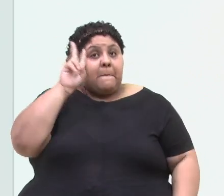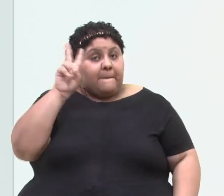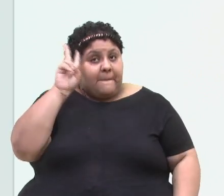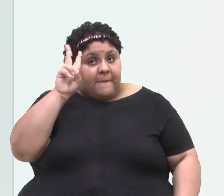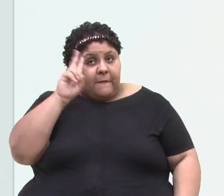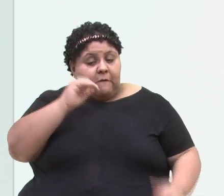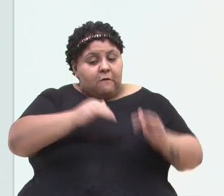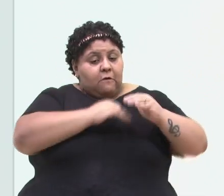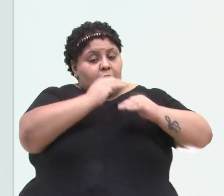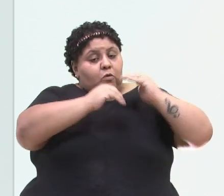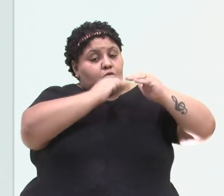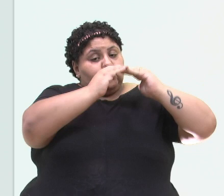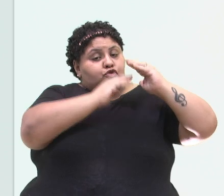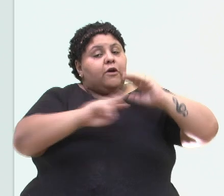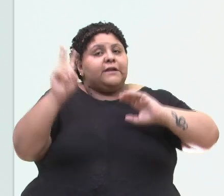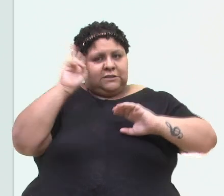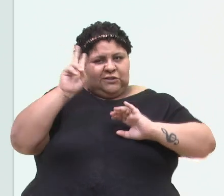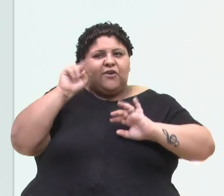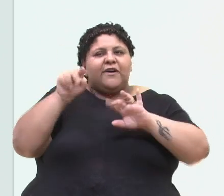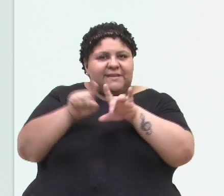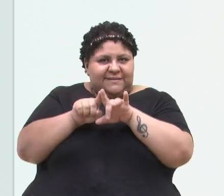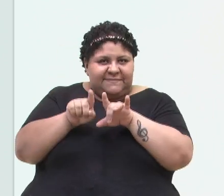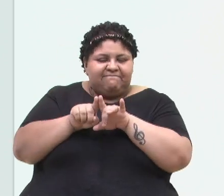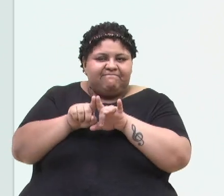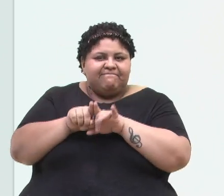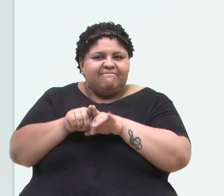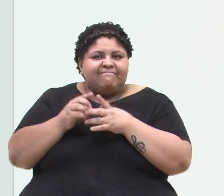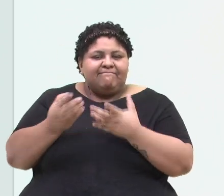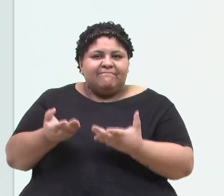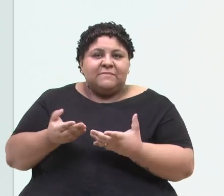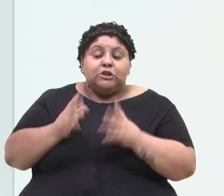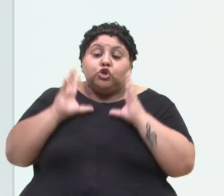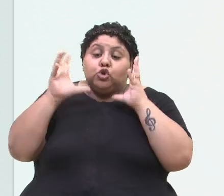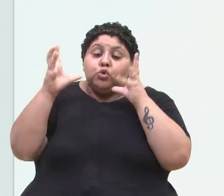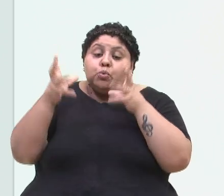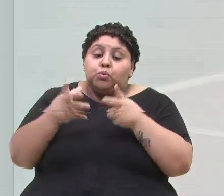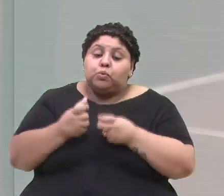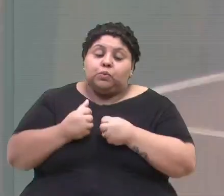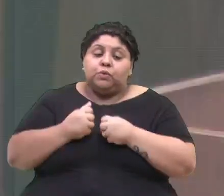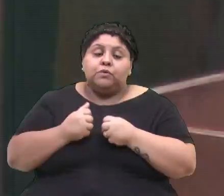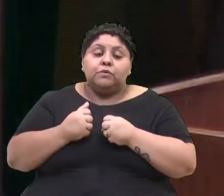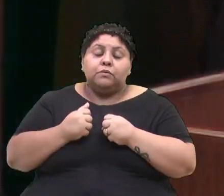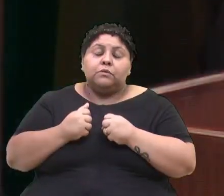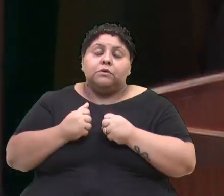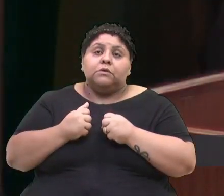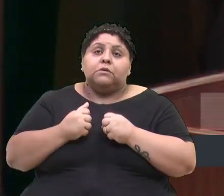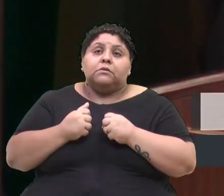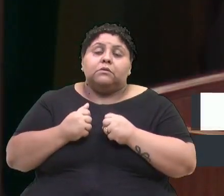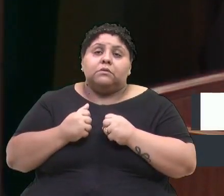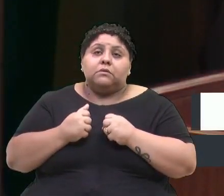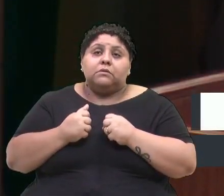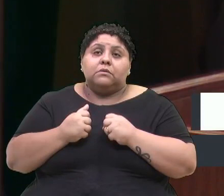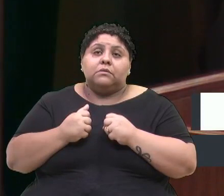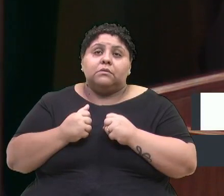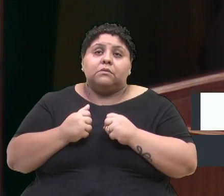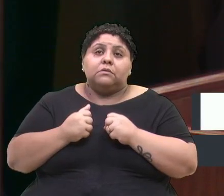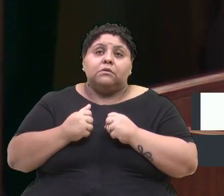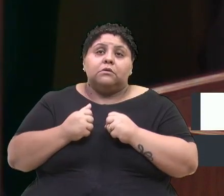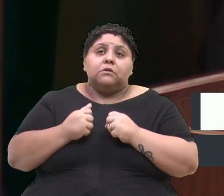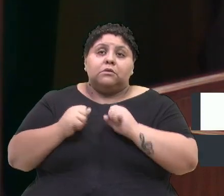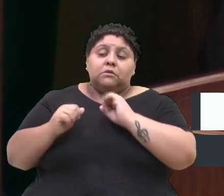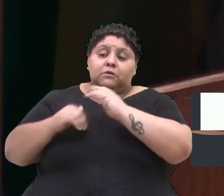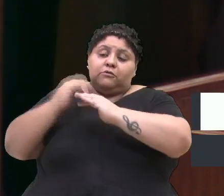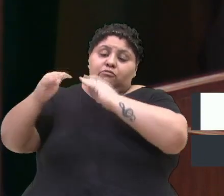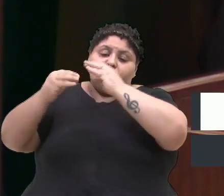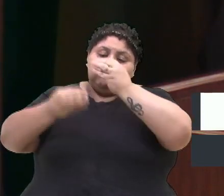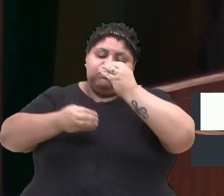constroem histórias. E tudo isso, elas desenvolvem um